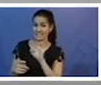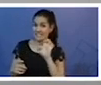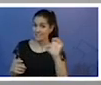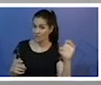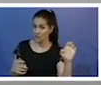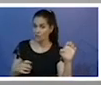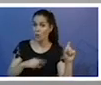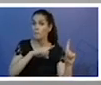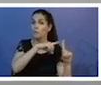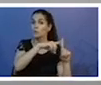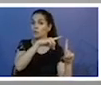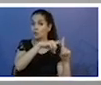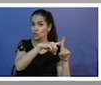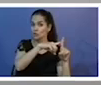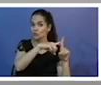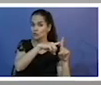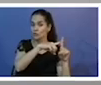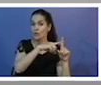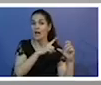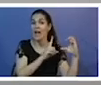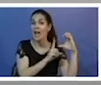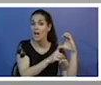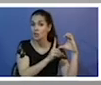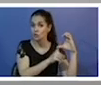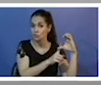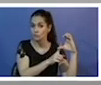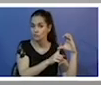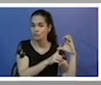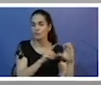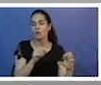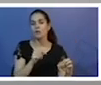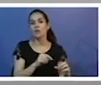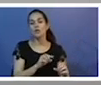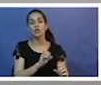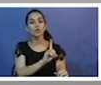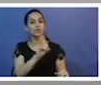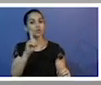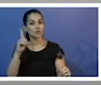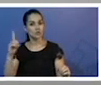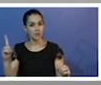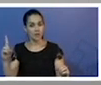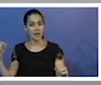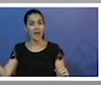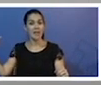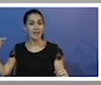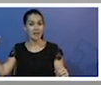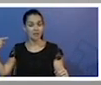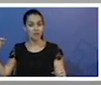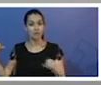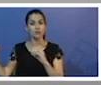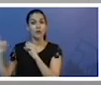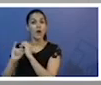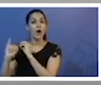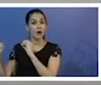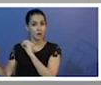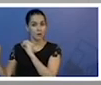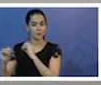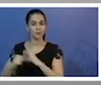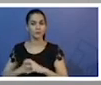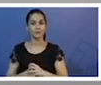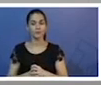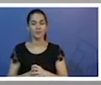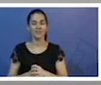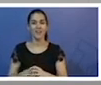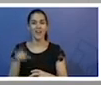positiva, que é o cátion. E sempre do lado direito a gente vai ter aquela carga negativa, que é o ânion. Aqui